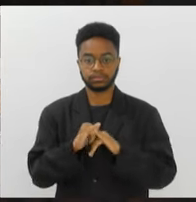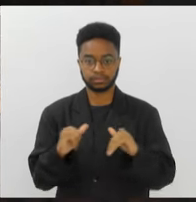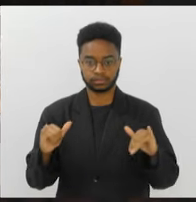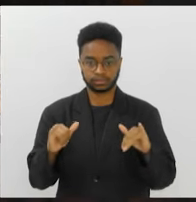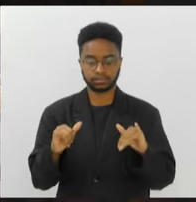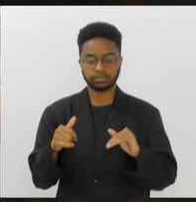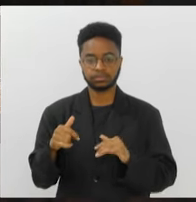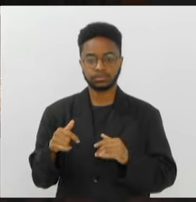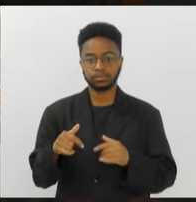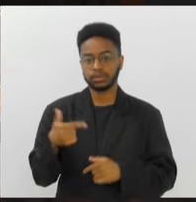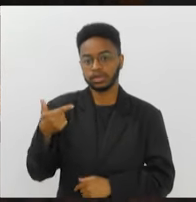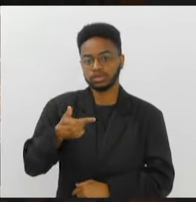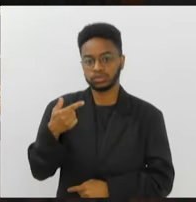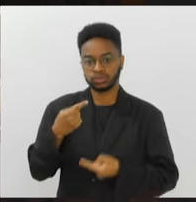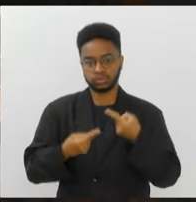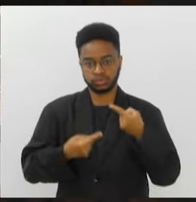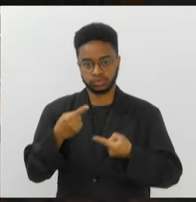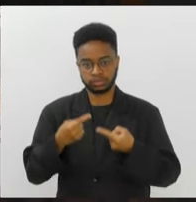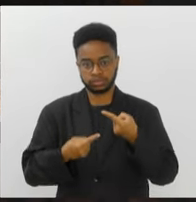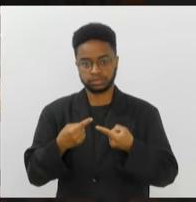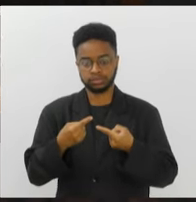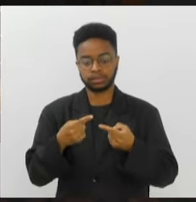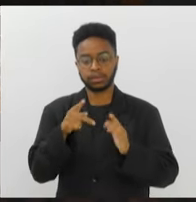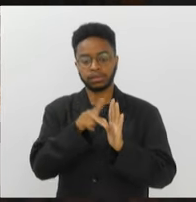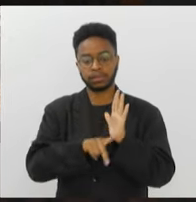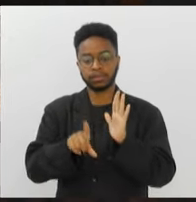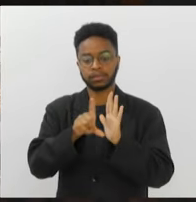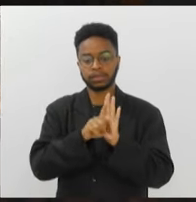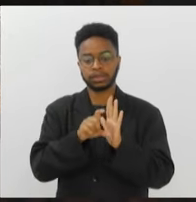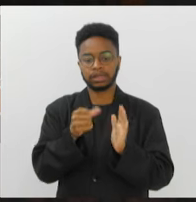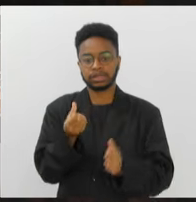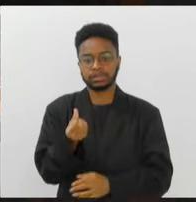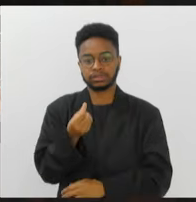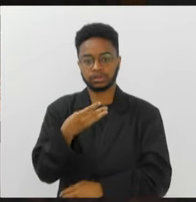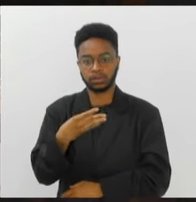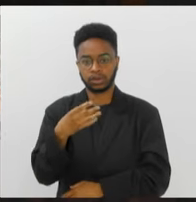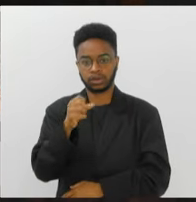Anuncio, em segunda discussão, projeto de lei número